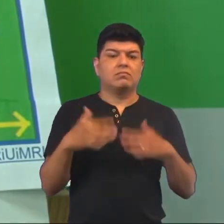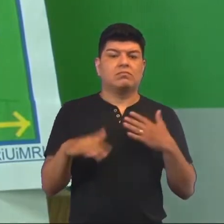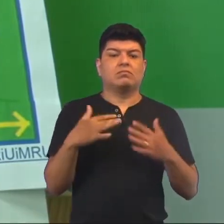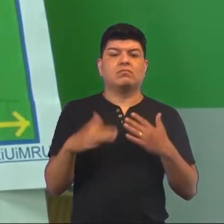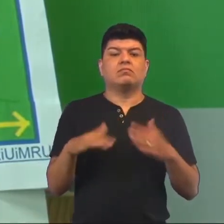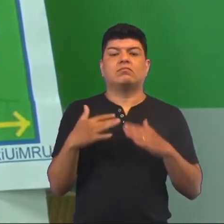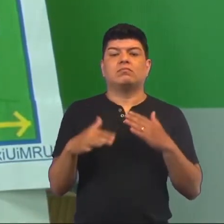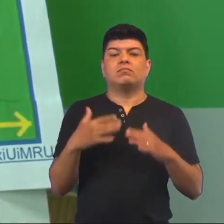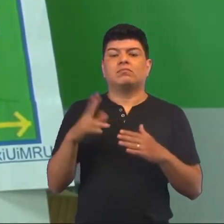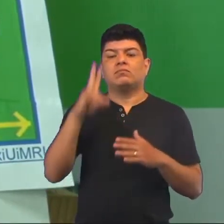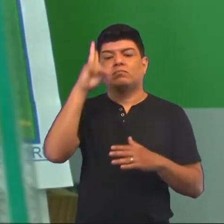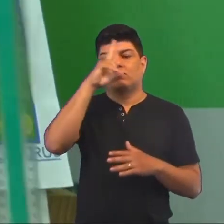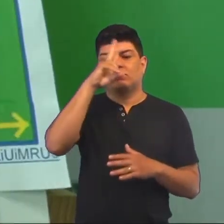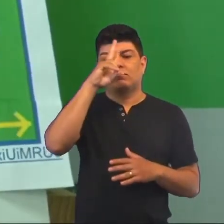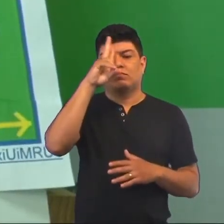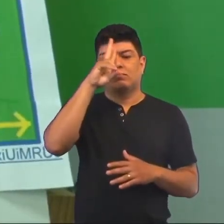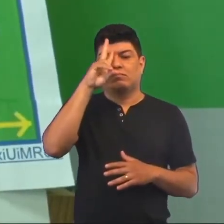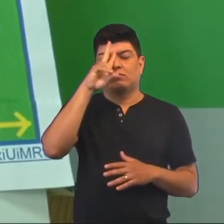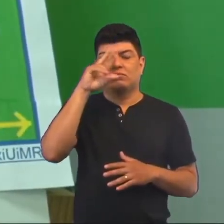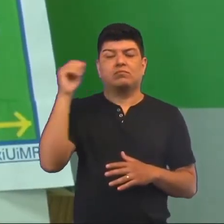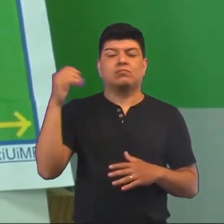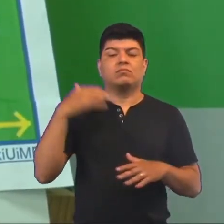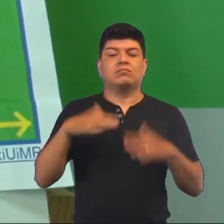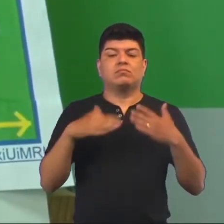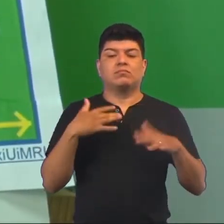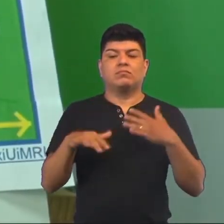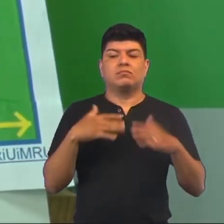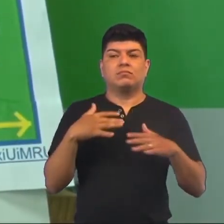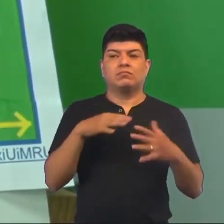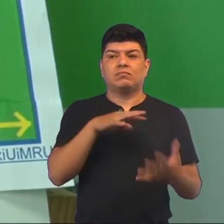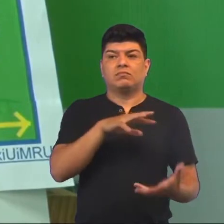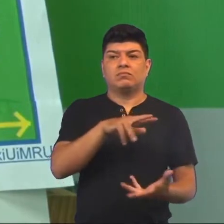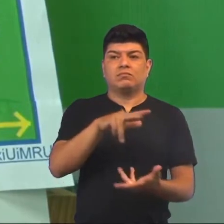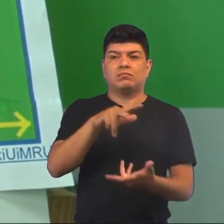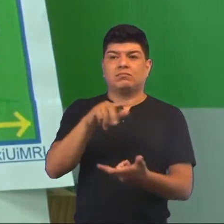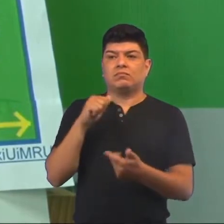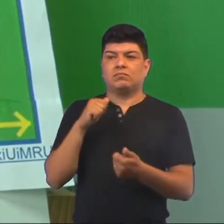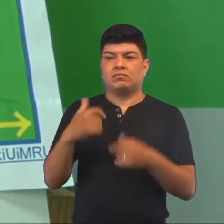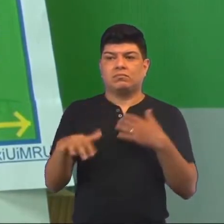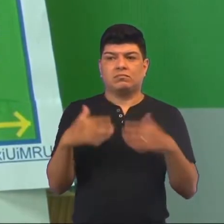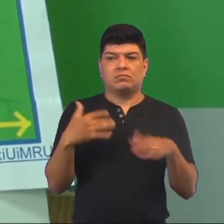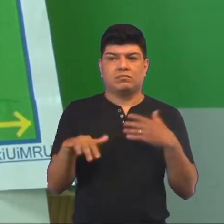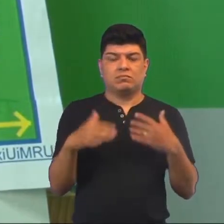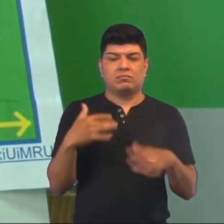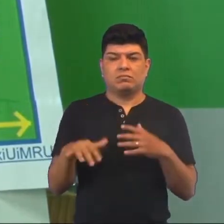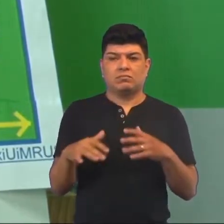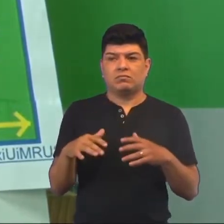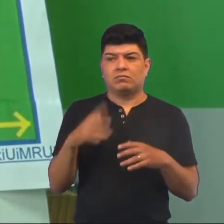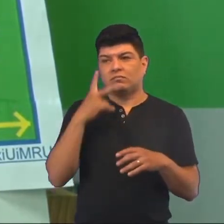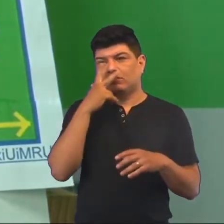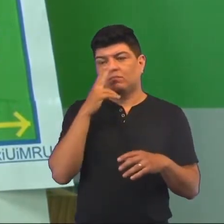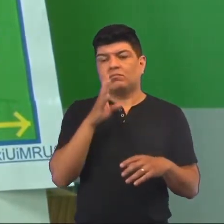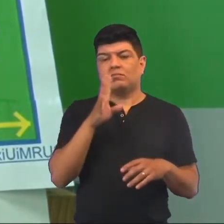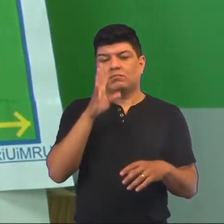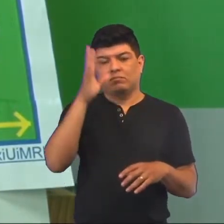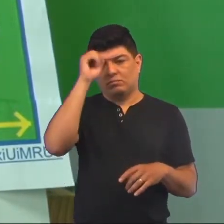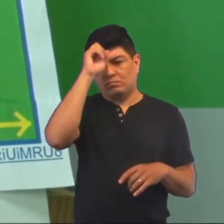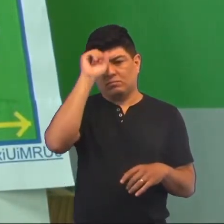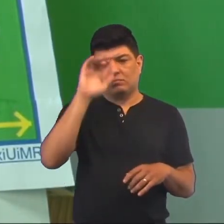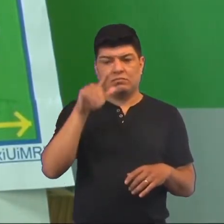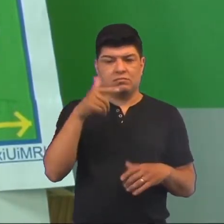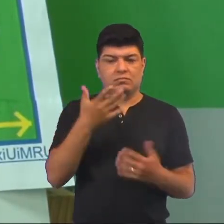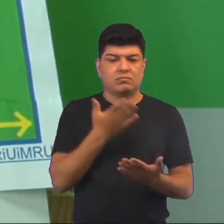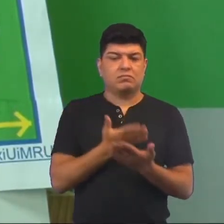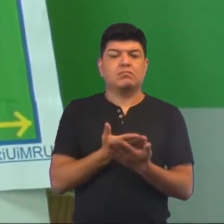movimentando, só lembrando que o sol ele não faz esse movimento, aqui é a Terra que faz o movimento da translação e rotação, como nós já aprendemos em algumas